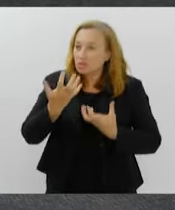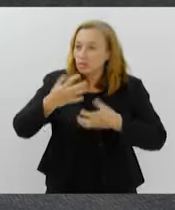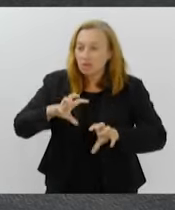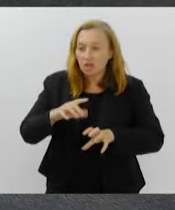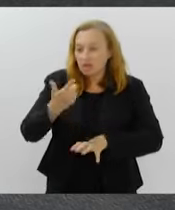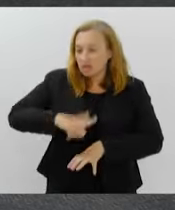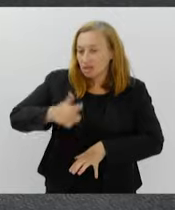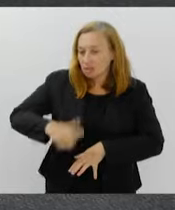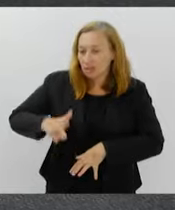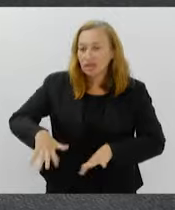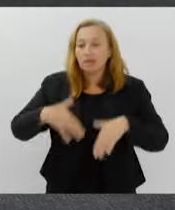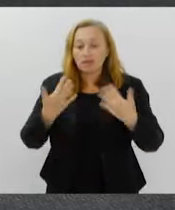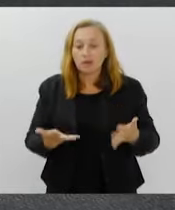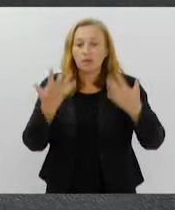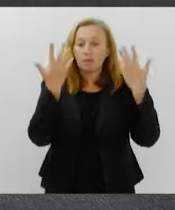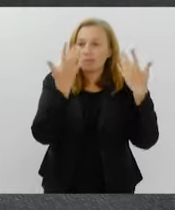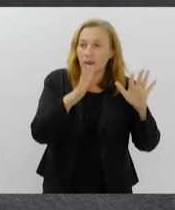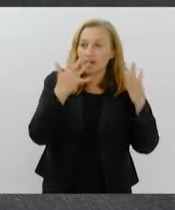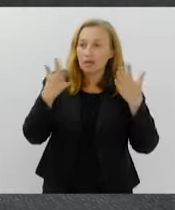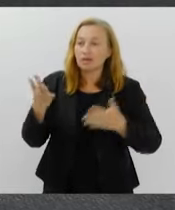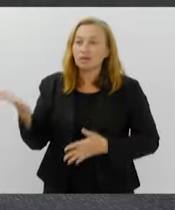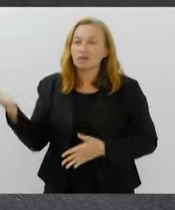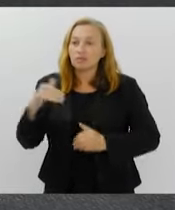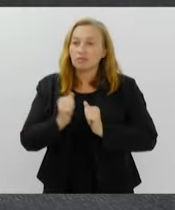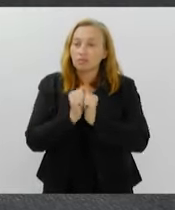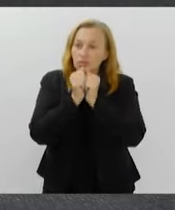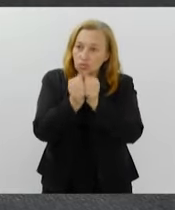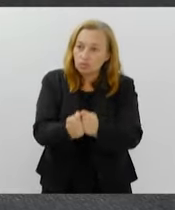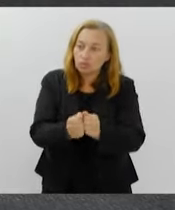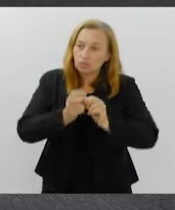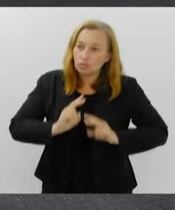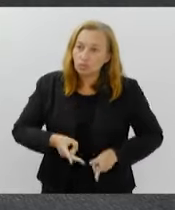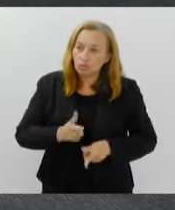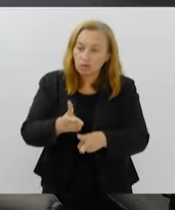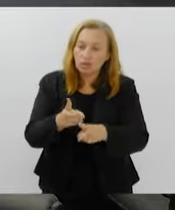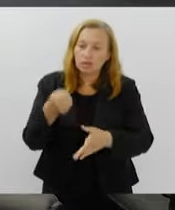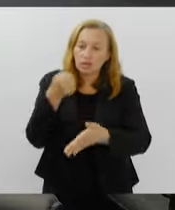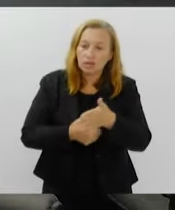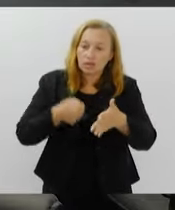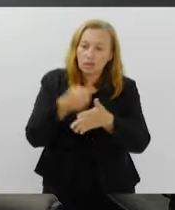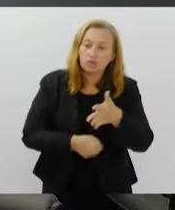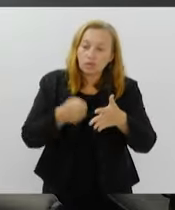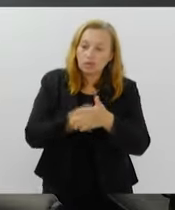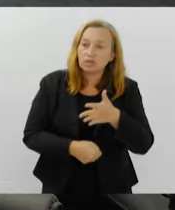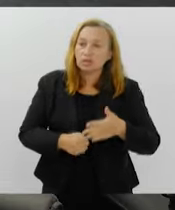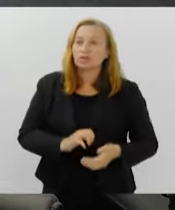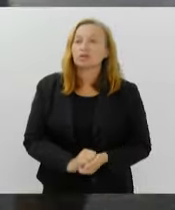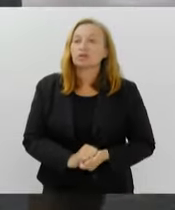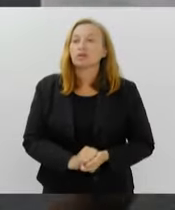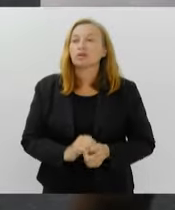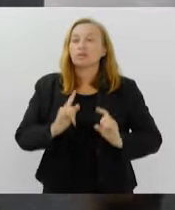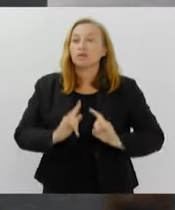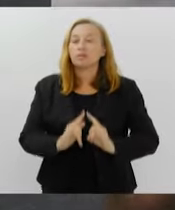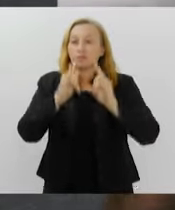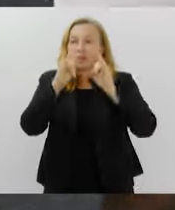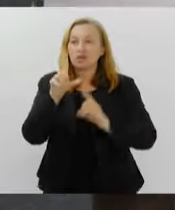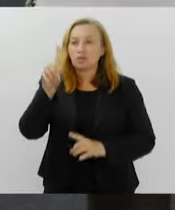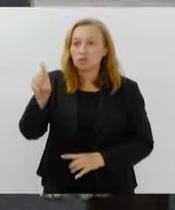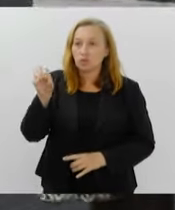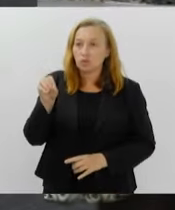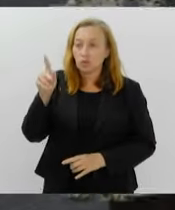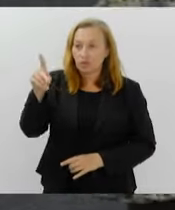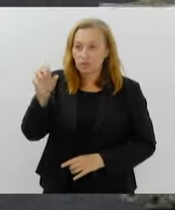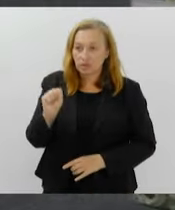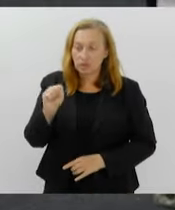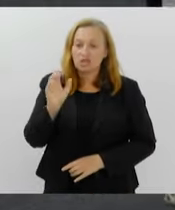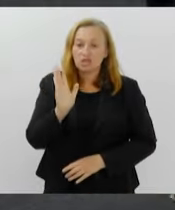repita Então parabéns e vamos continuar eh na luta para que o prédio do dops se torne